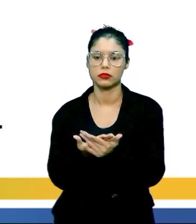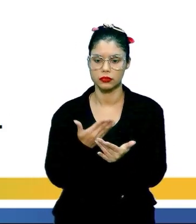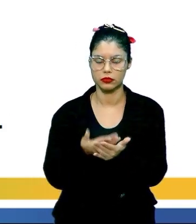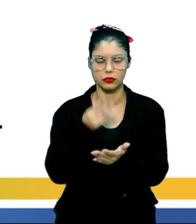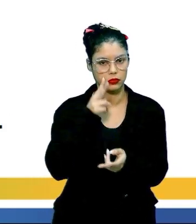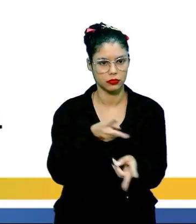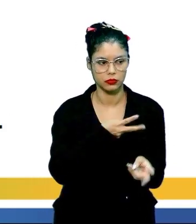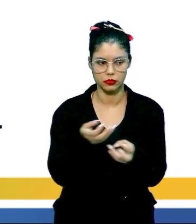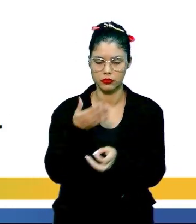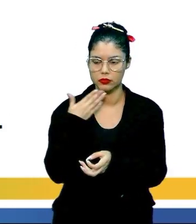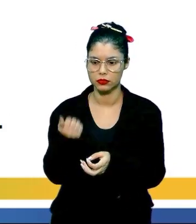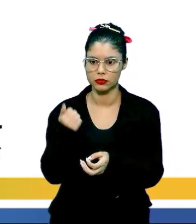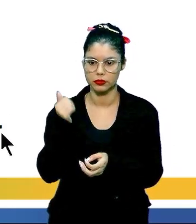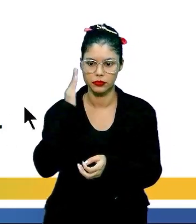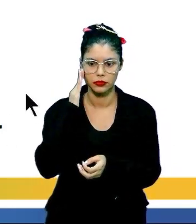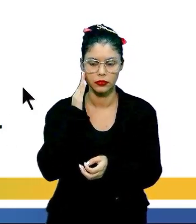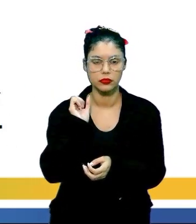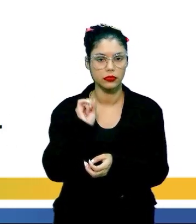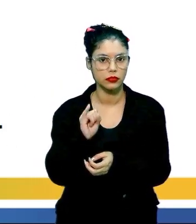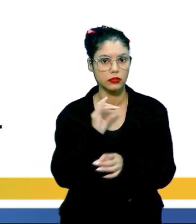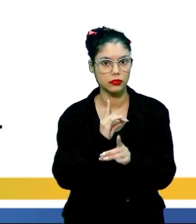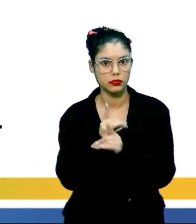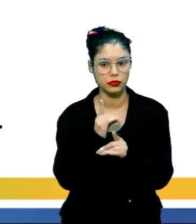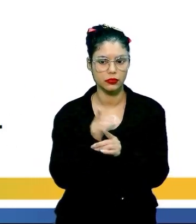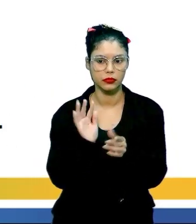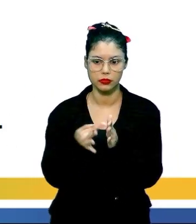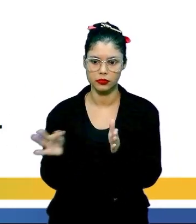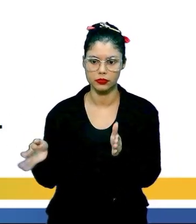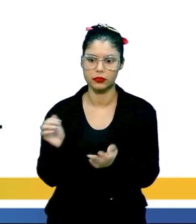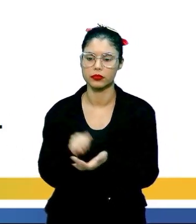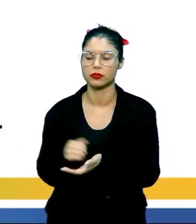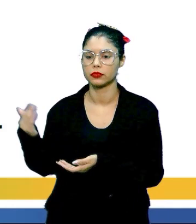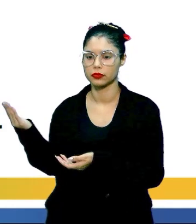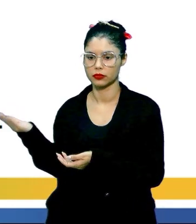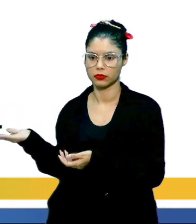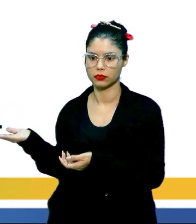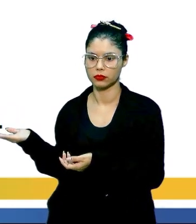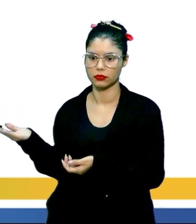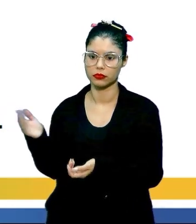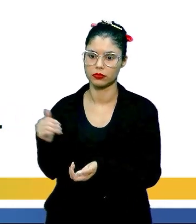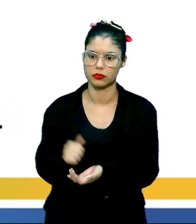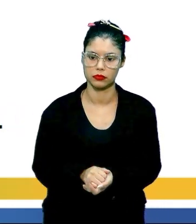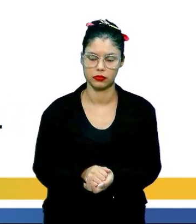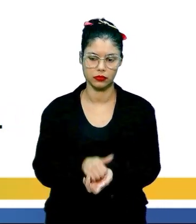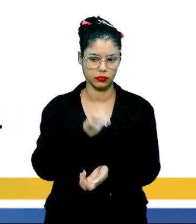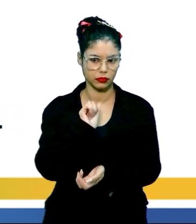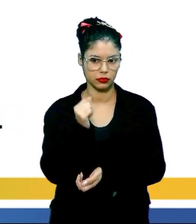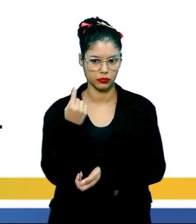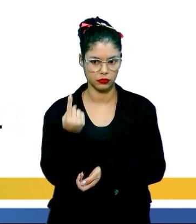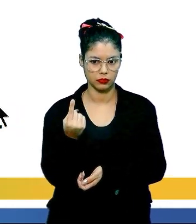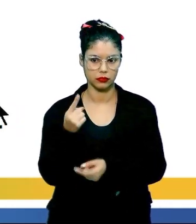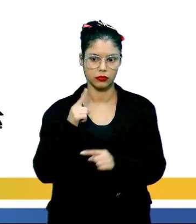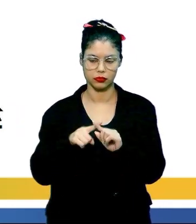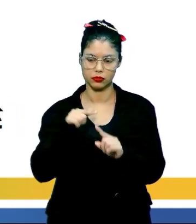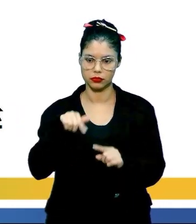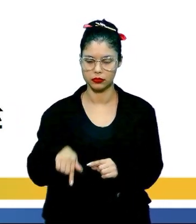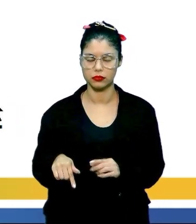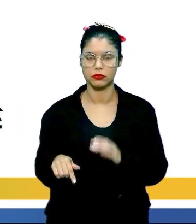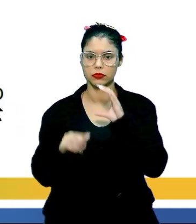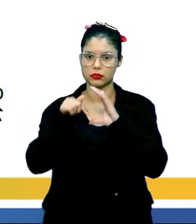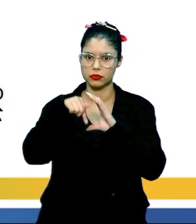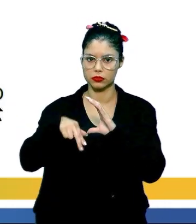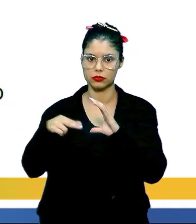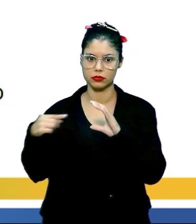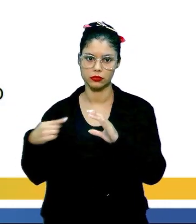aula você vai entender melhor. Se eu quiser encontrar a fórmula é essa daqui, tá? Daqui a pouquinho eu já mostro